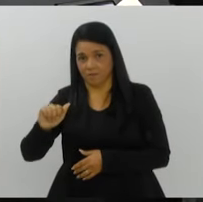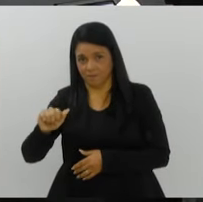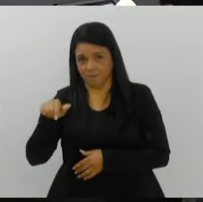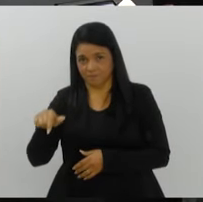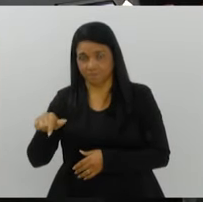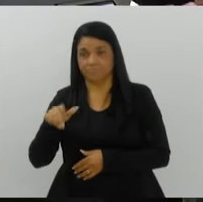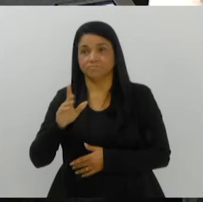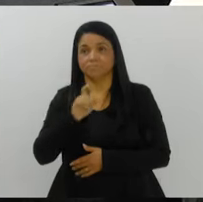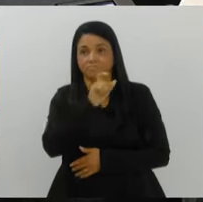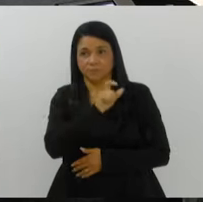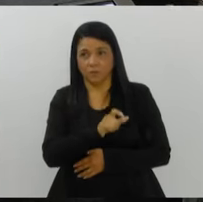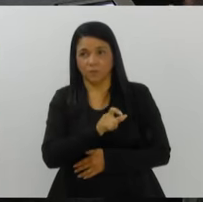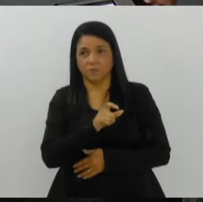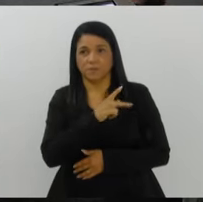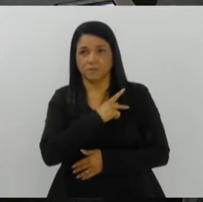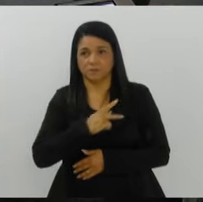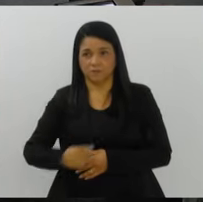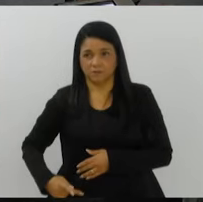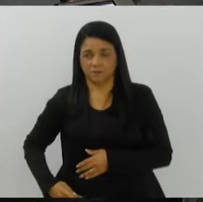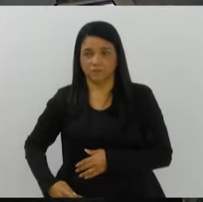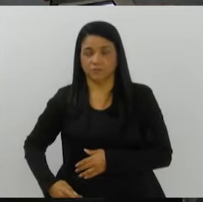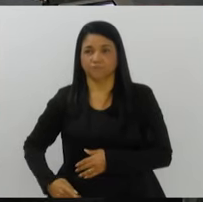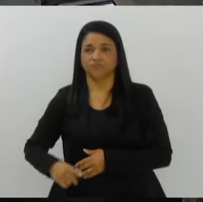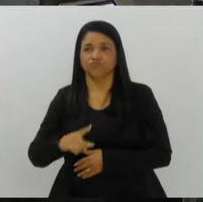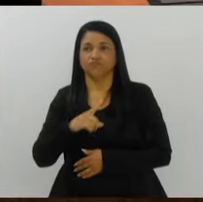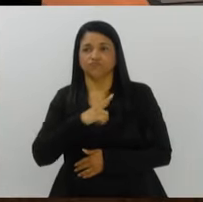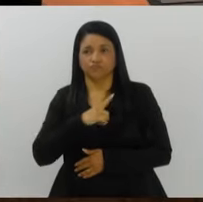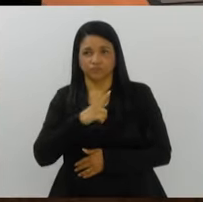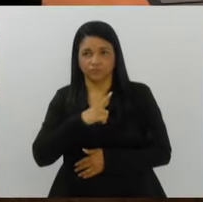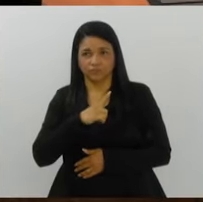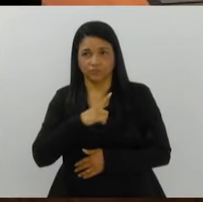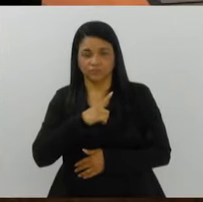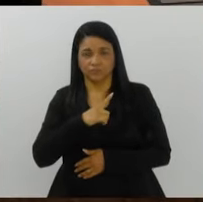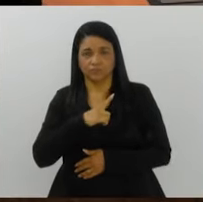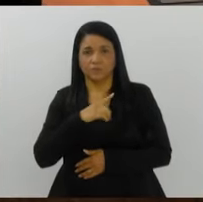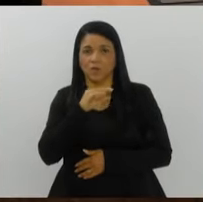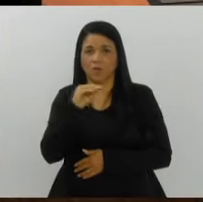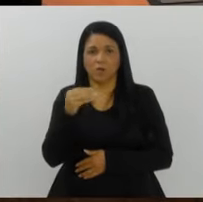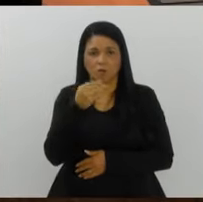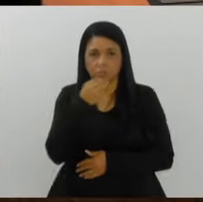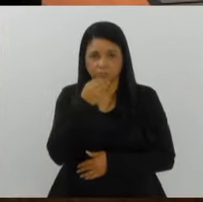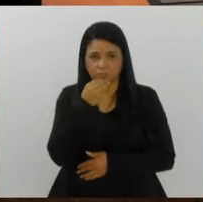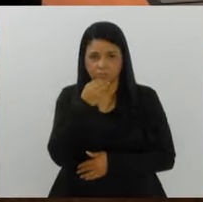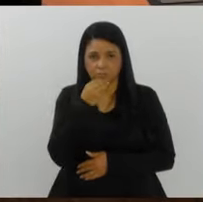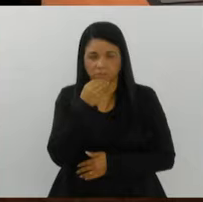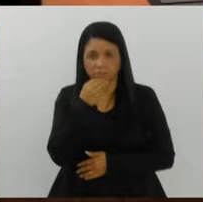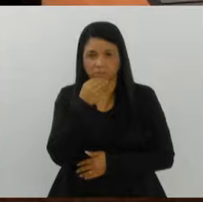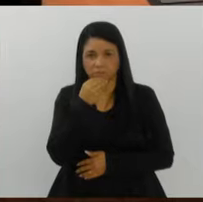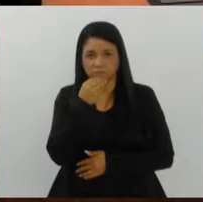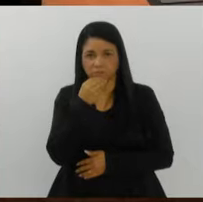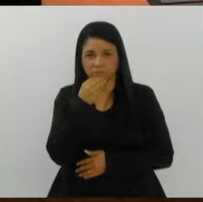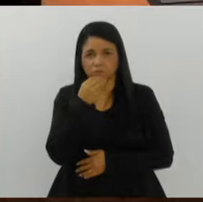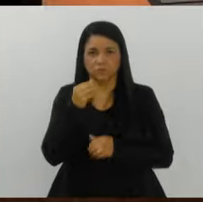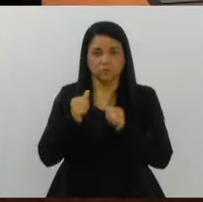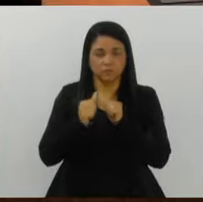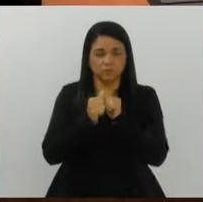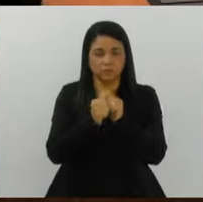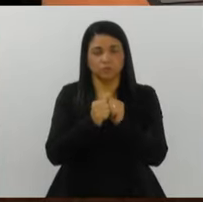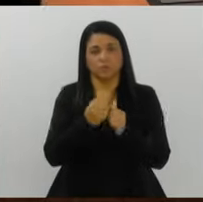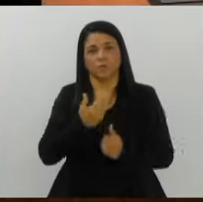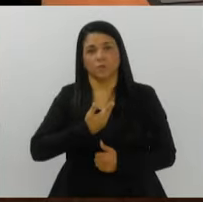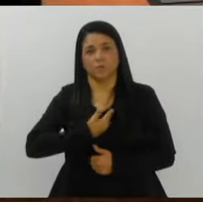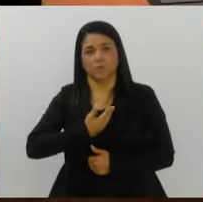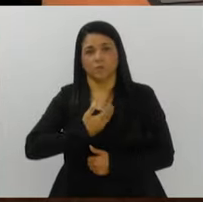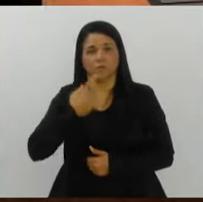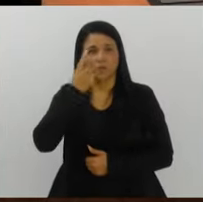Presidente, tive aqui, graças a Deus, a oportunidade de estar aqui junto do meu colega,